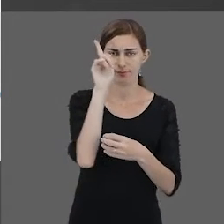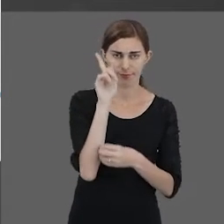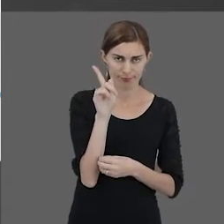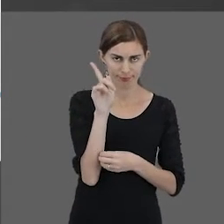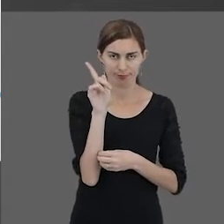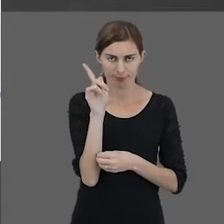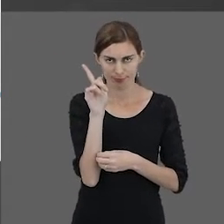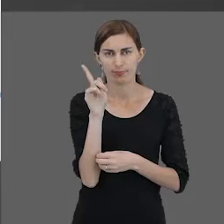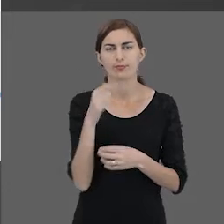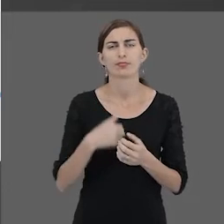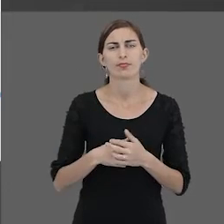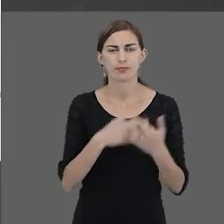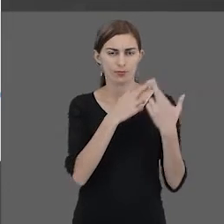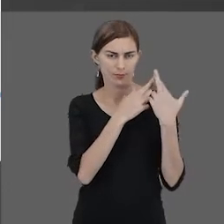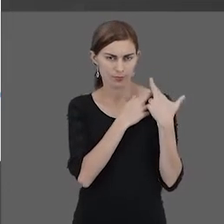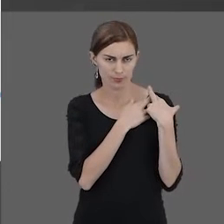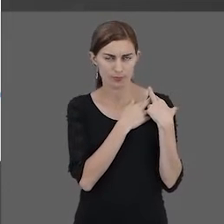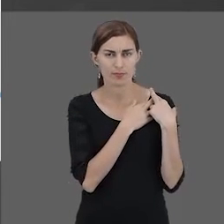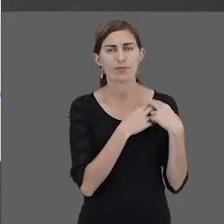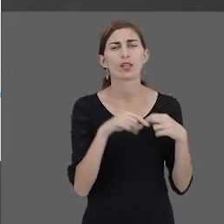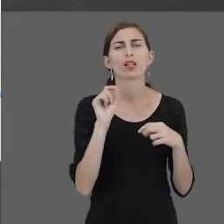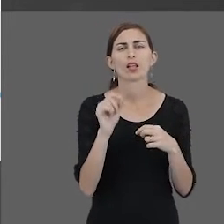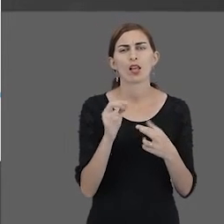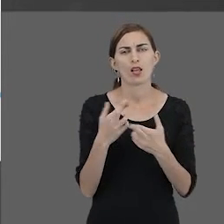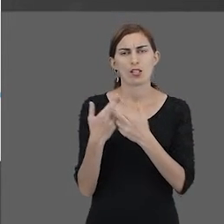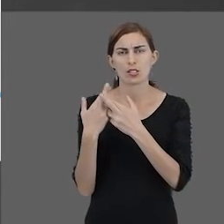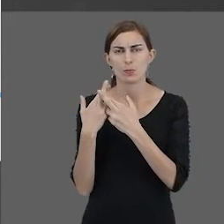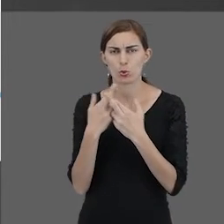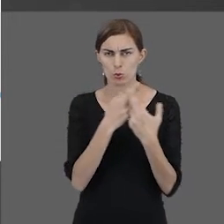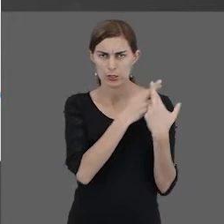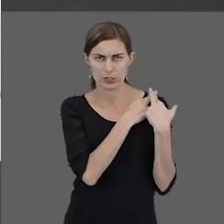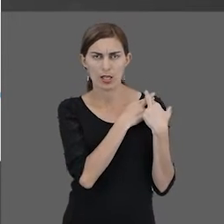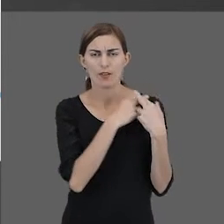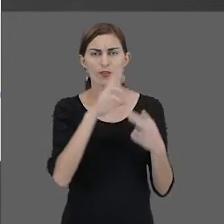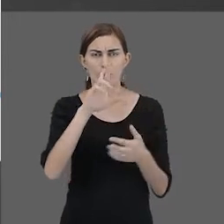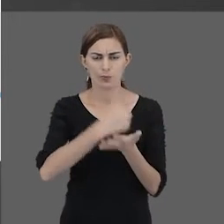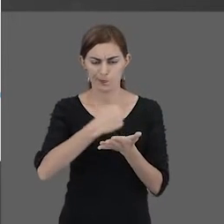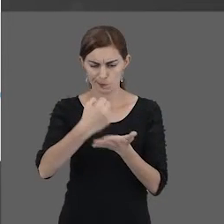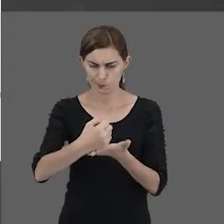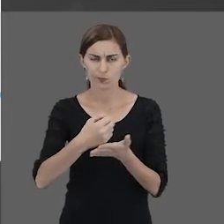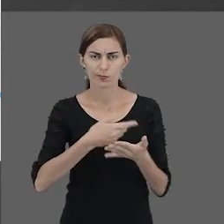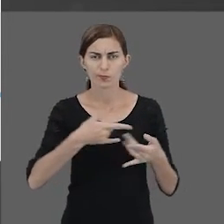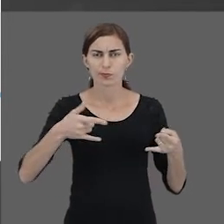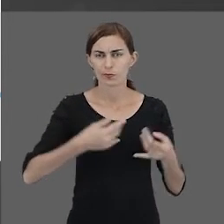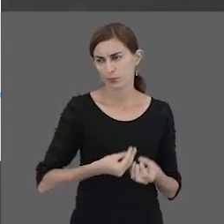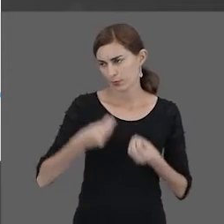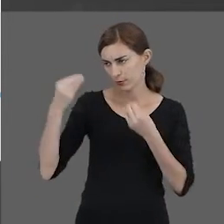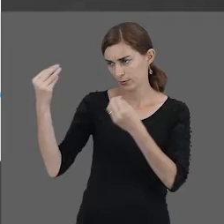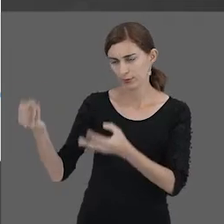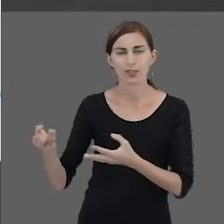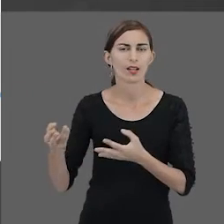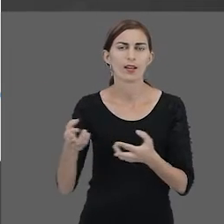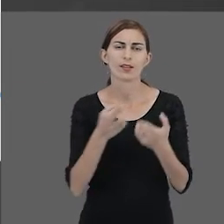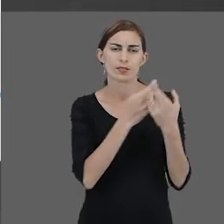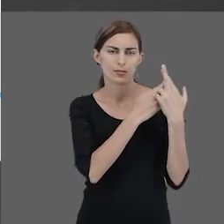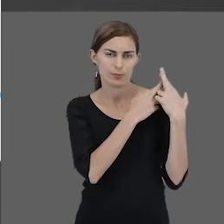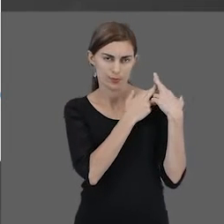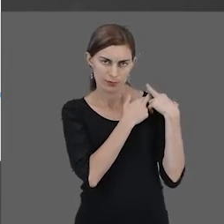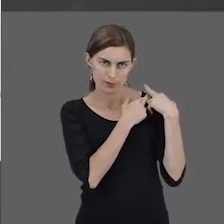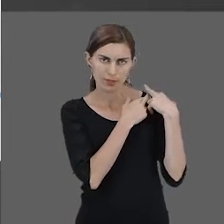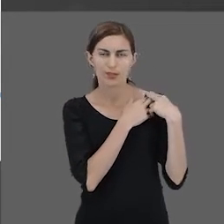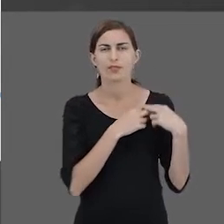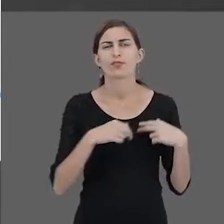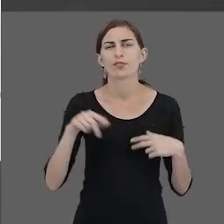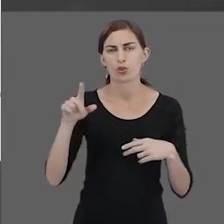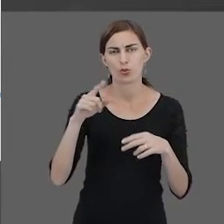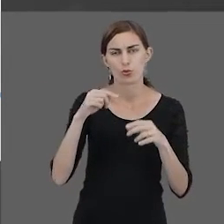Educação. Quem é responsável pela emissão de recibo da entrega da prestação de contas? São os responsáveis pela recepção